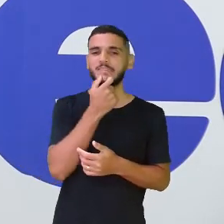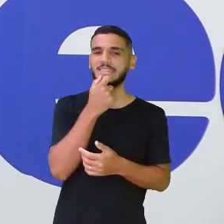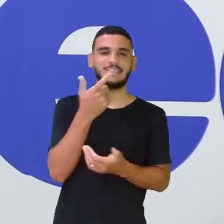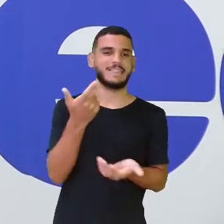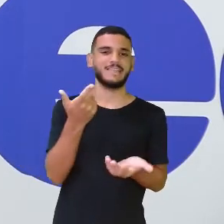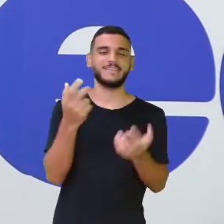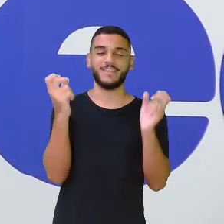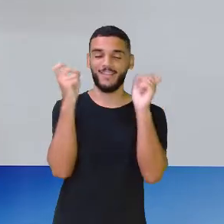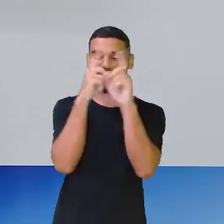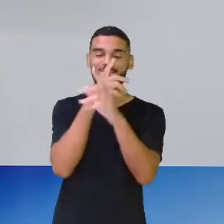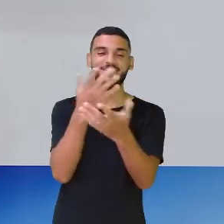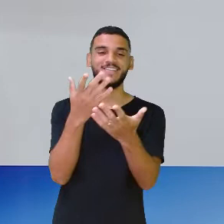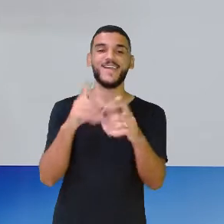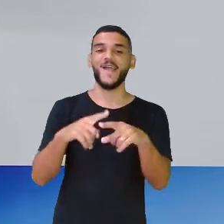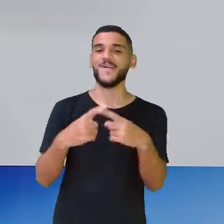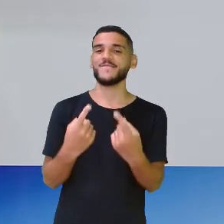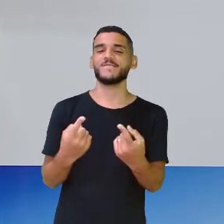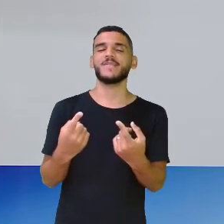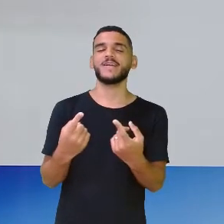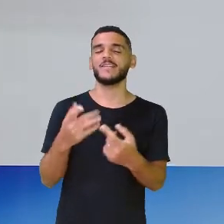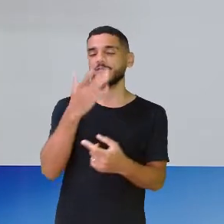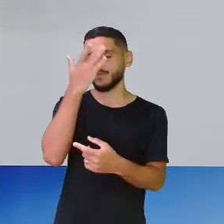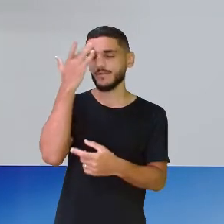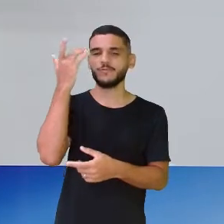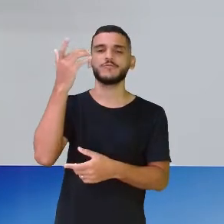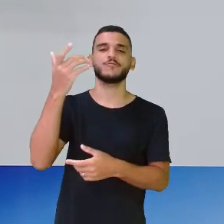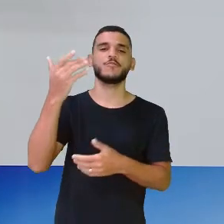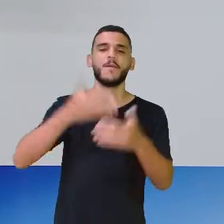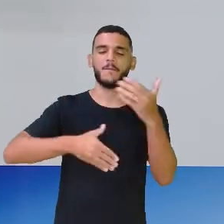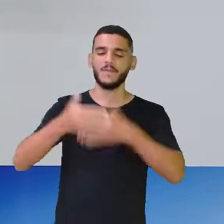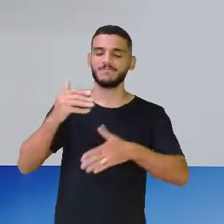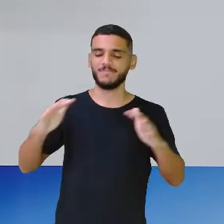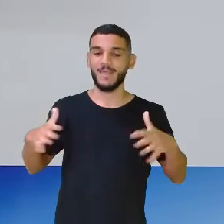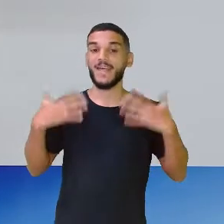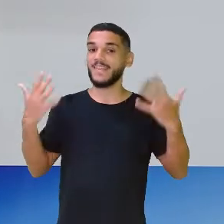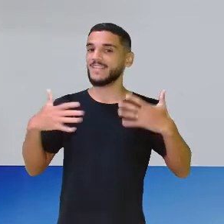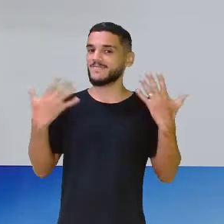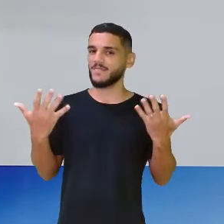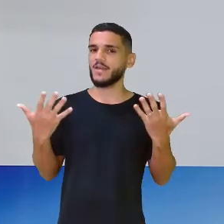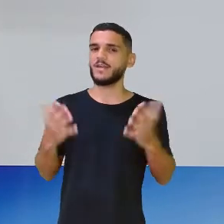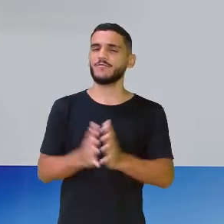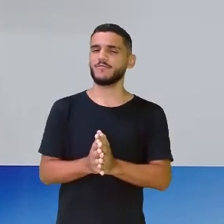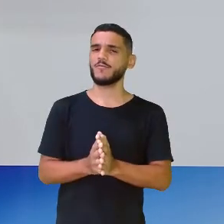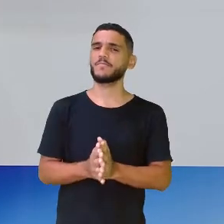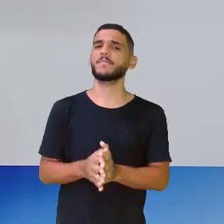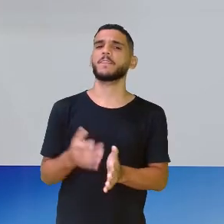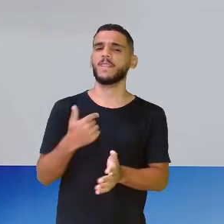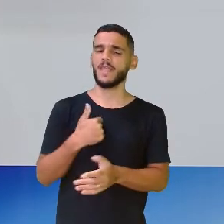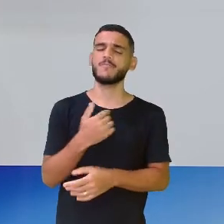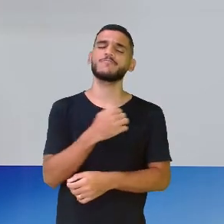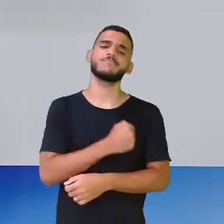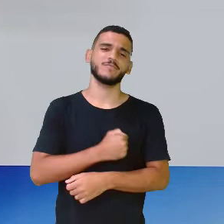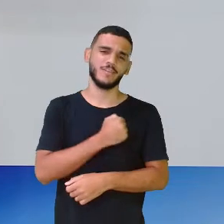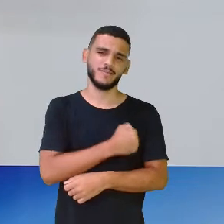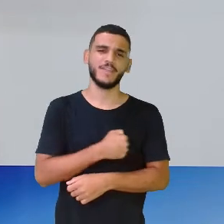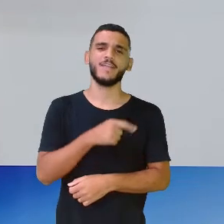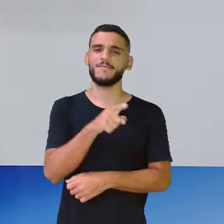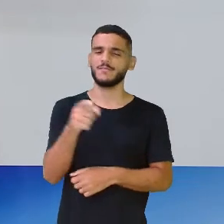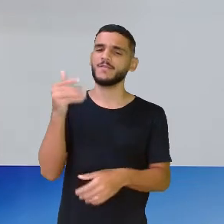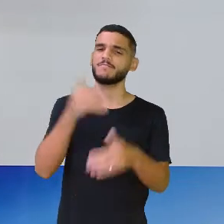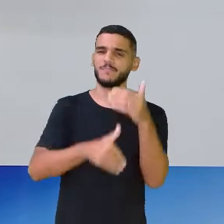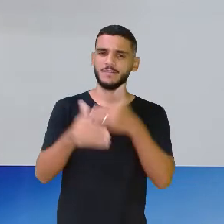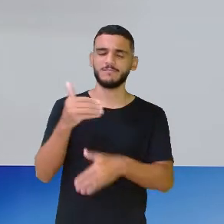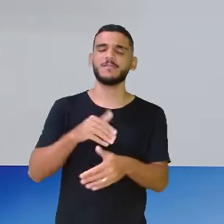professora. É isso mesmo. Tava com saudade, inclusive, viu, Martim? Quero sua participação hoje na nossa aula,